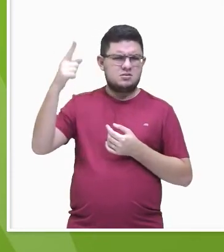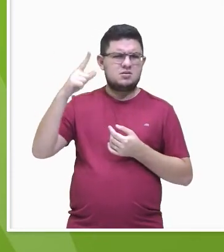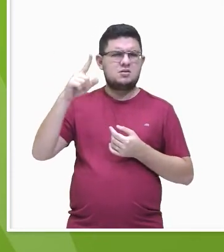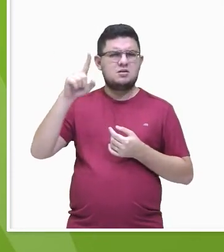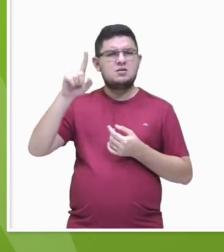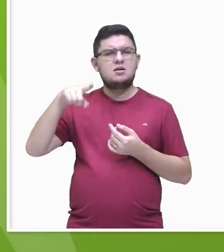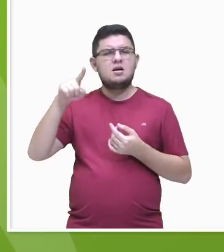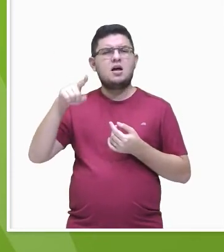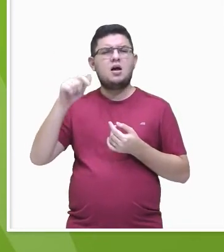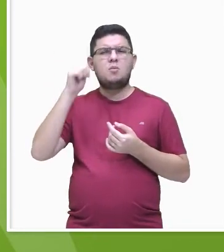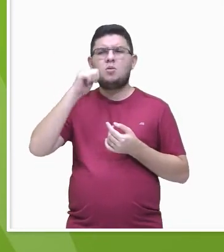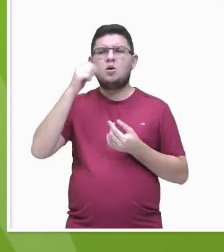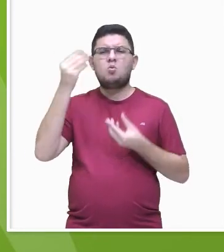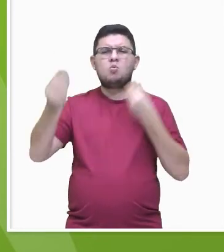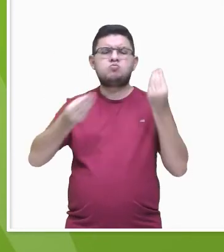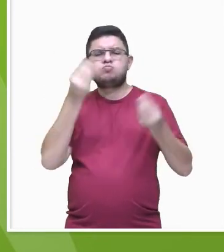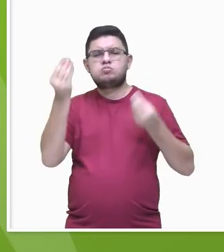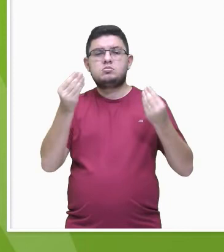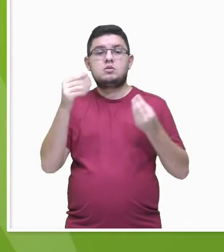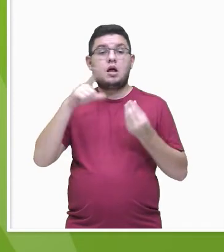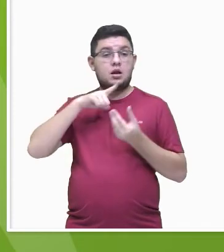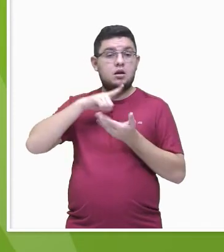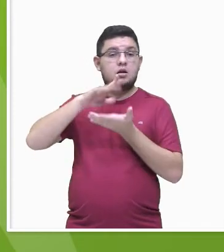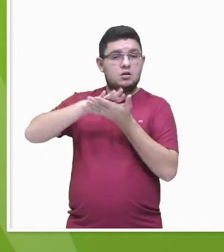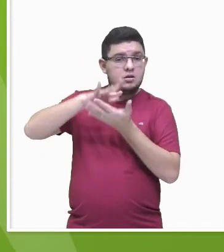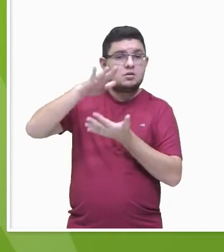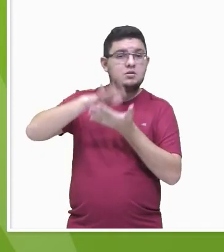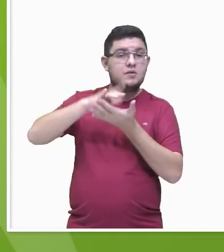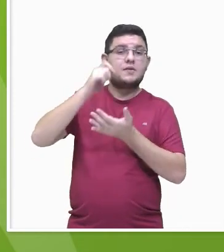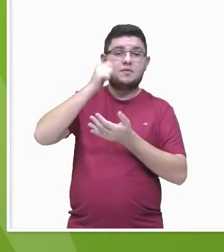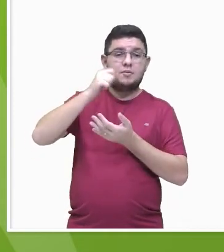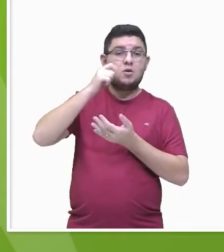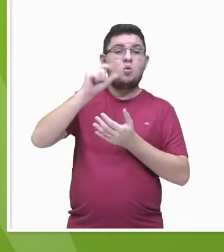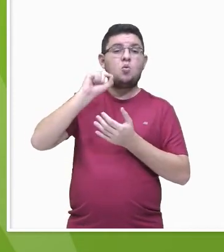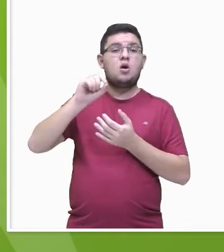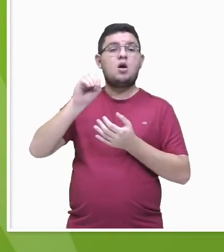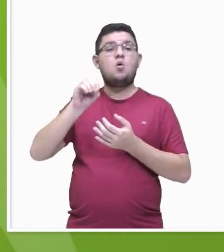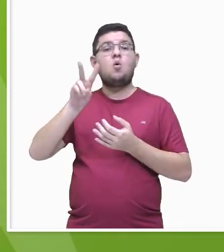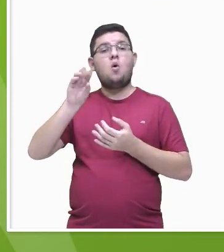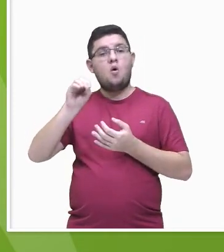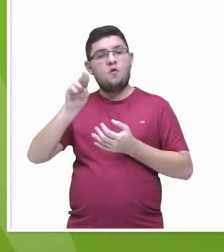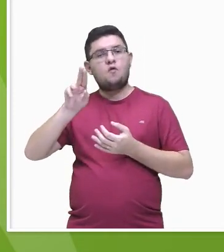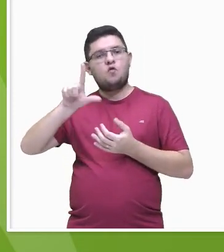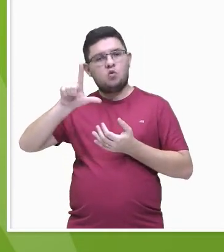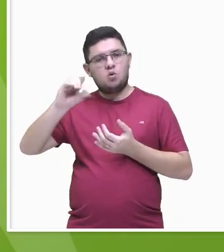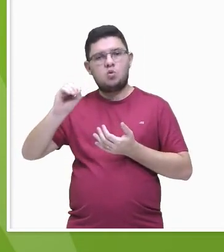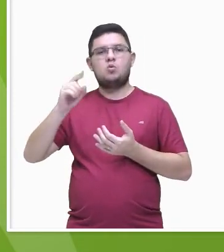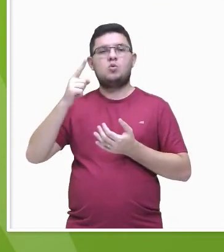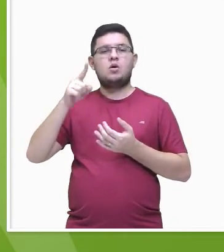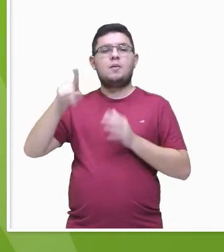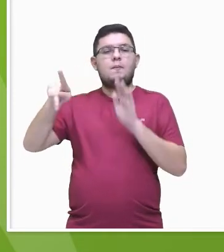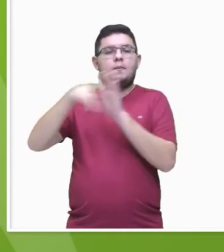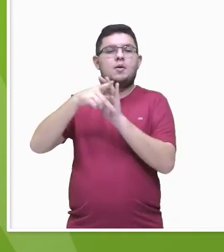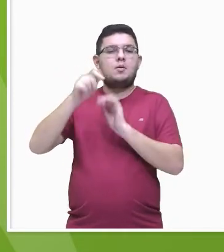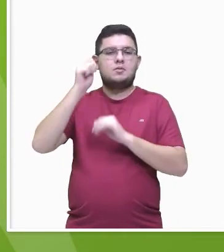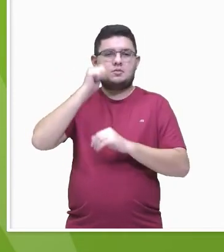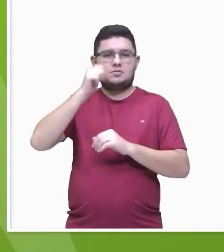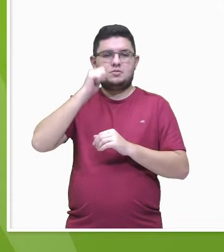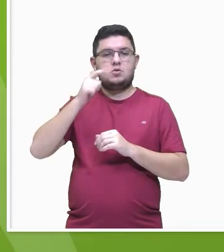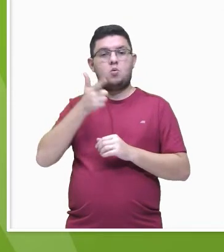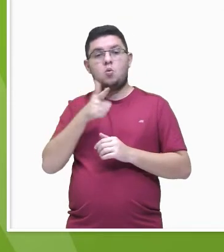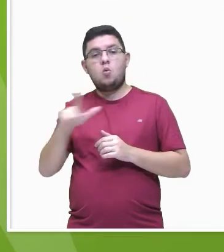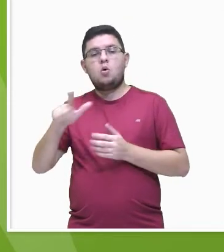essa aqui de cima, ela está liberando, ó, o óvulo, né, que é justamente o gameta feminino. E essa aqui de baixo